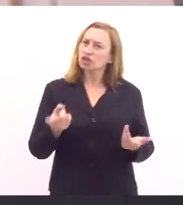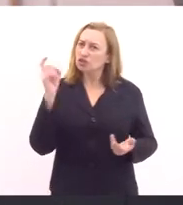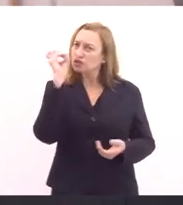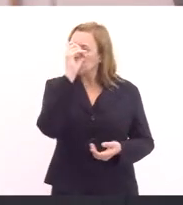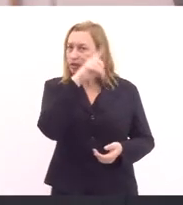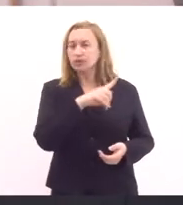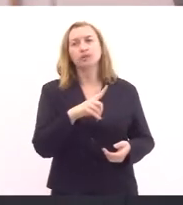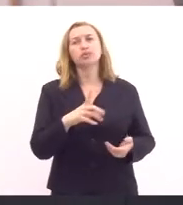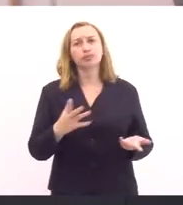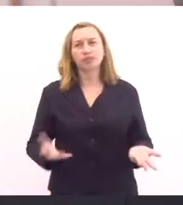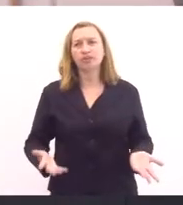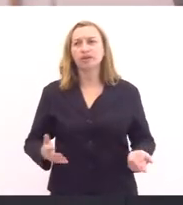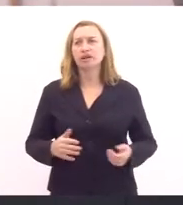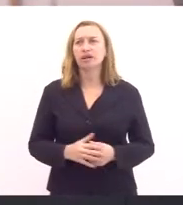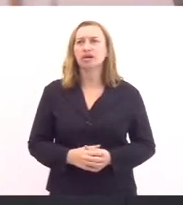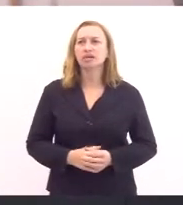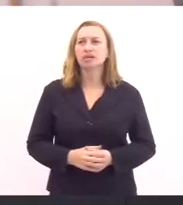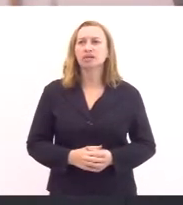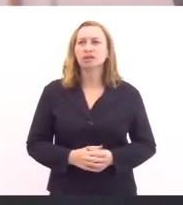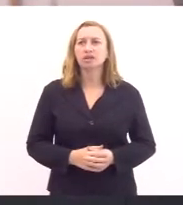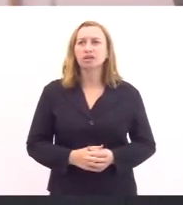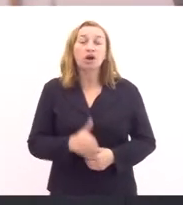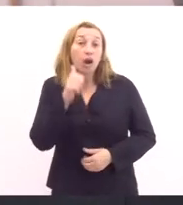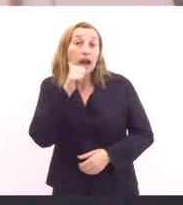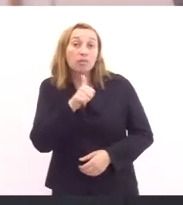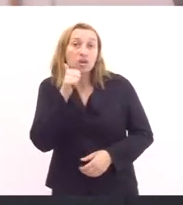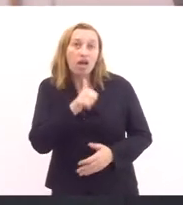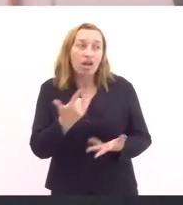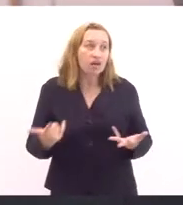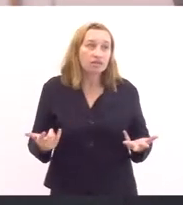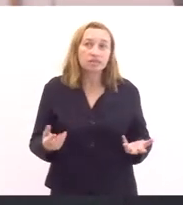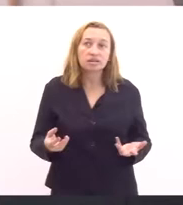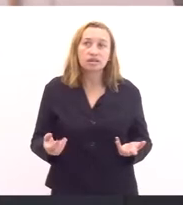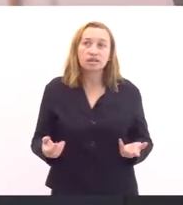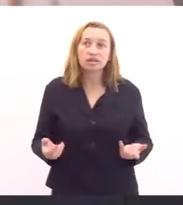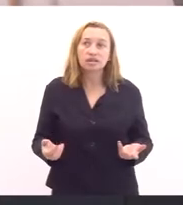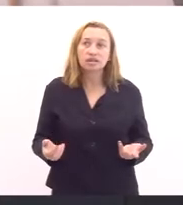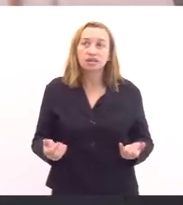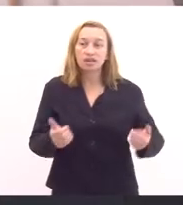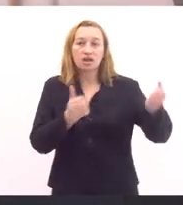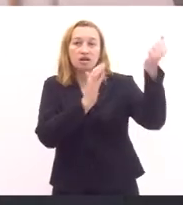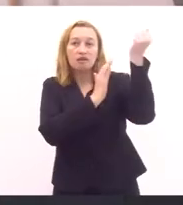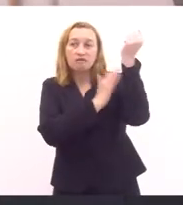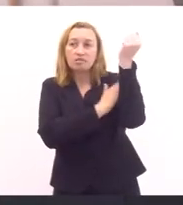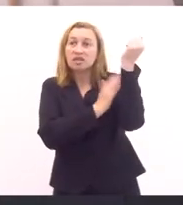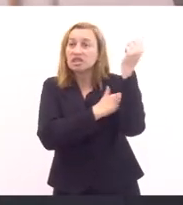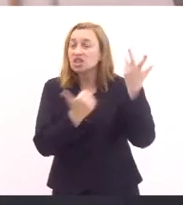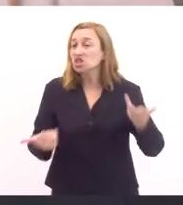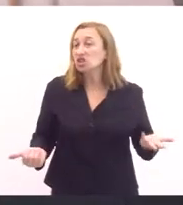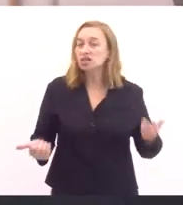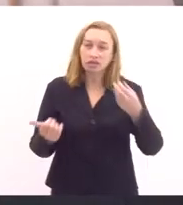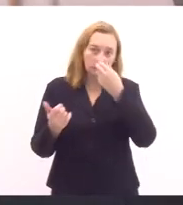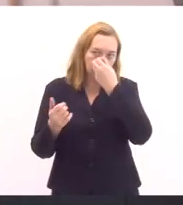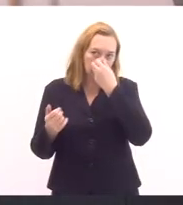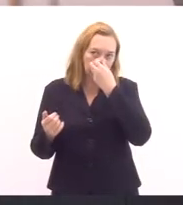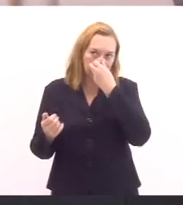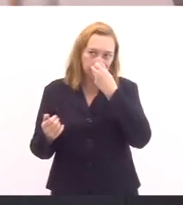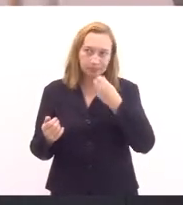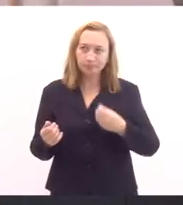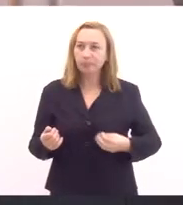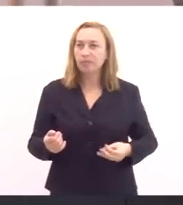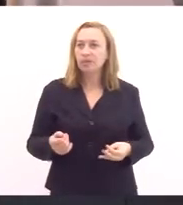houvesse como se as mulheres fossem as feministas umas fundamentalistas que